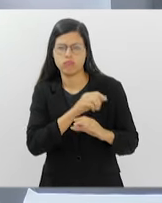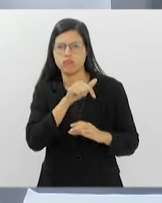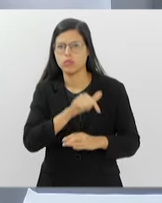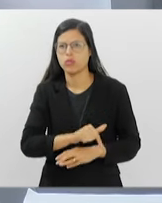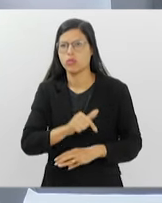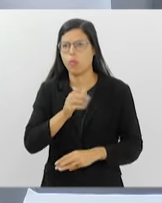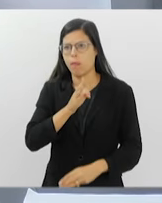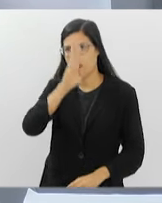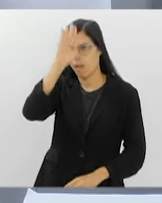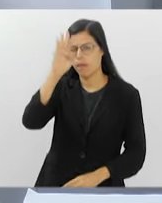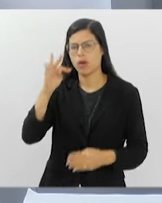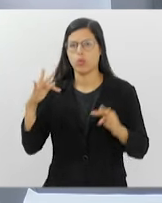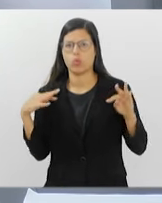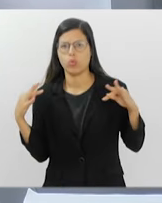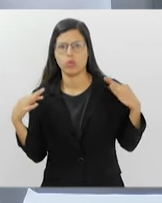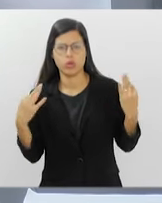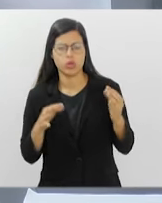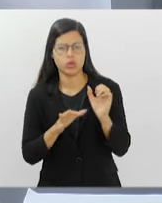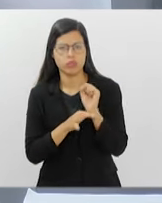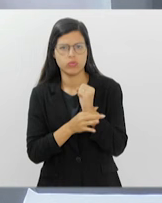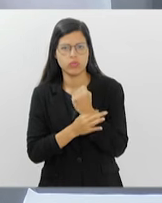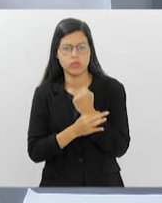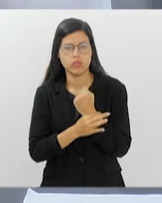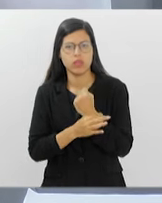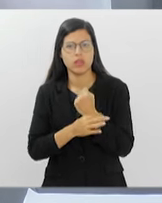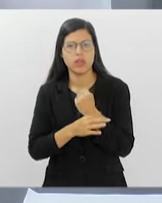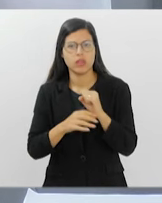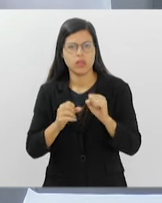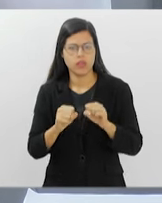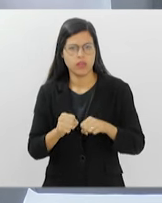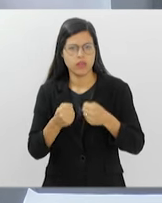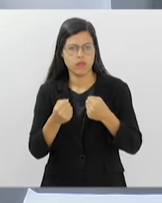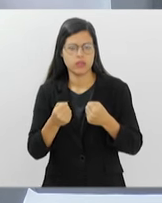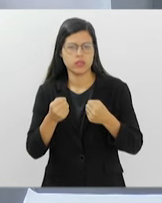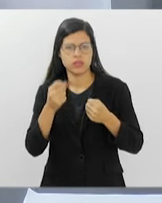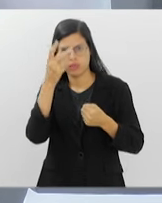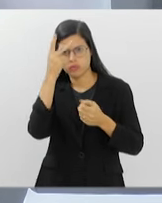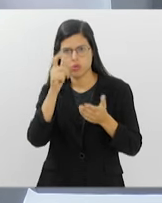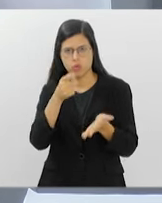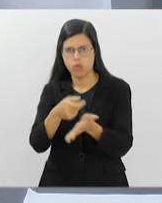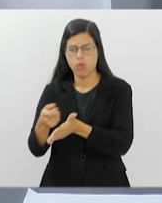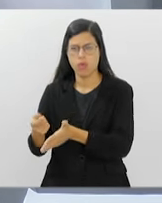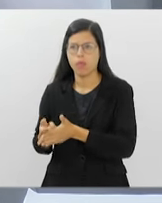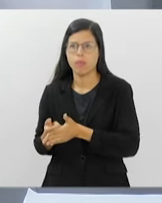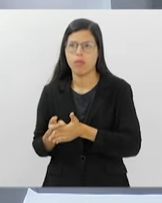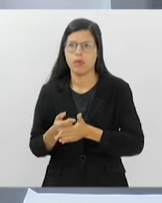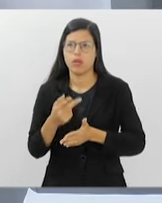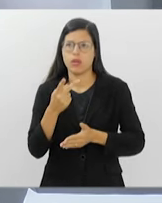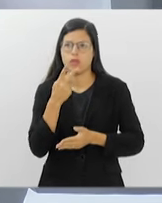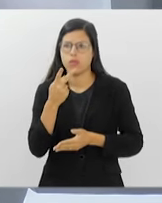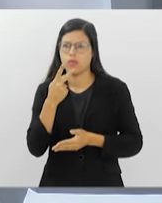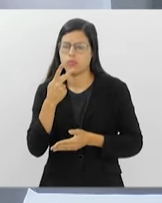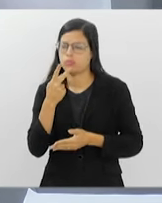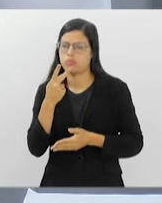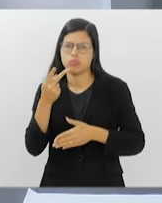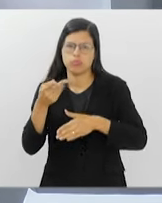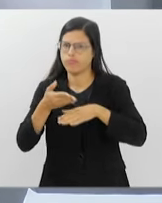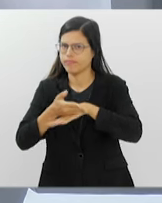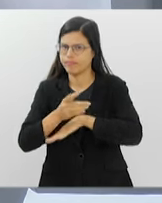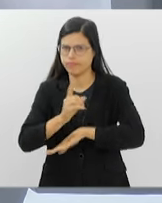turismo Defesa do Consumidor E aí diz aqui que preferiu não estar presente de modo a não ser deselegante